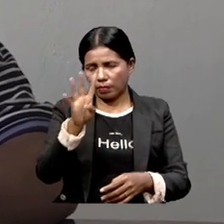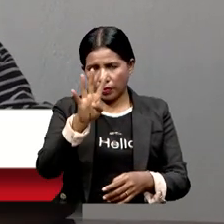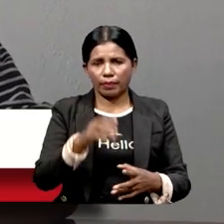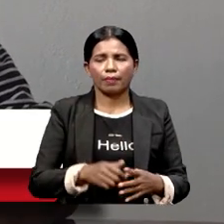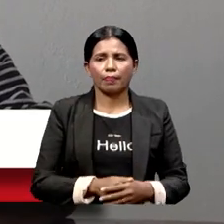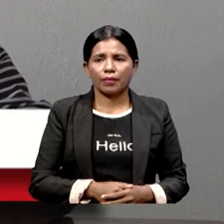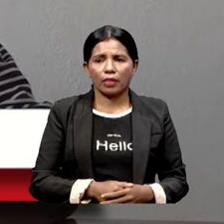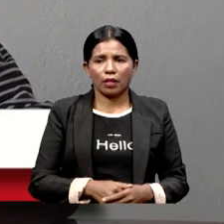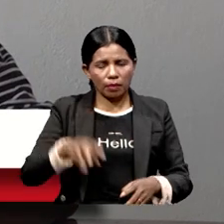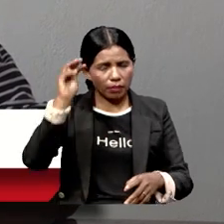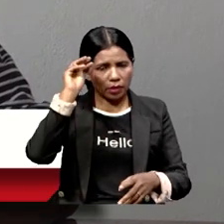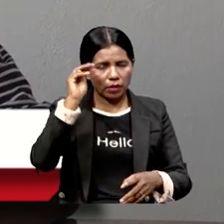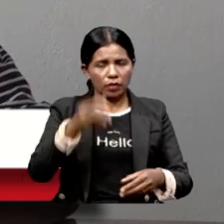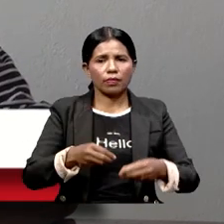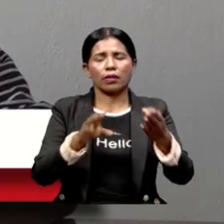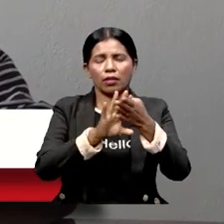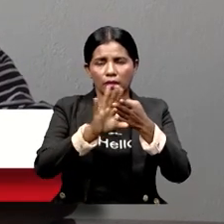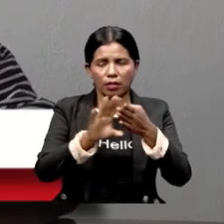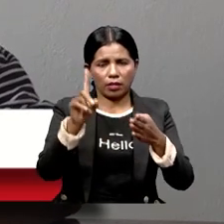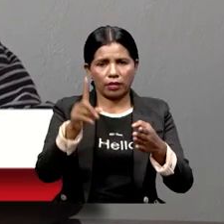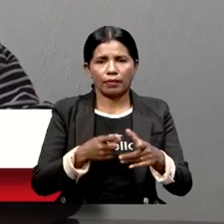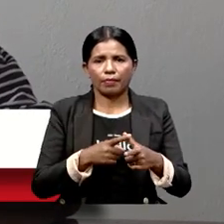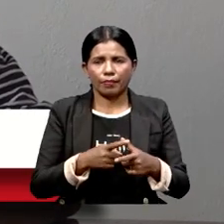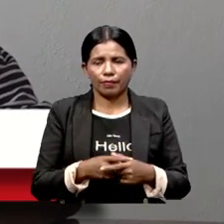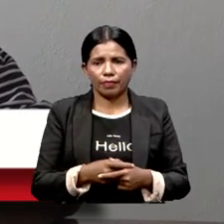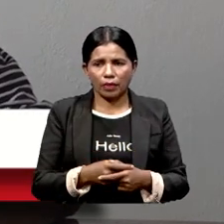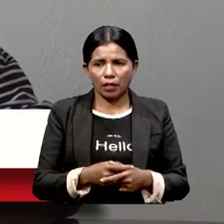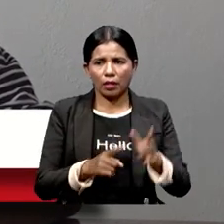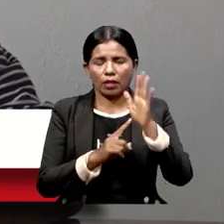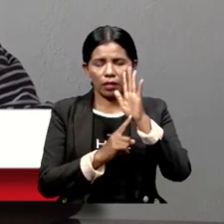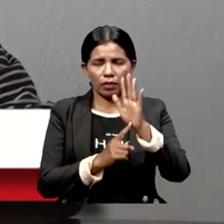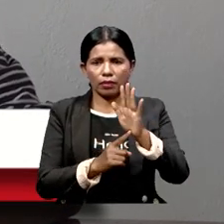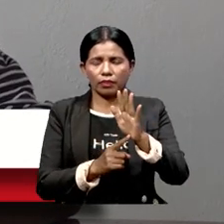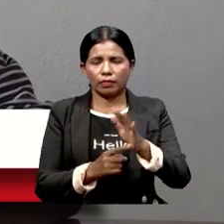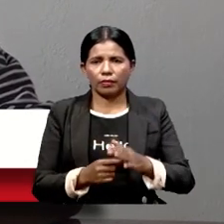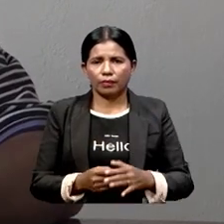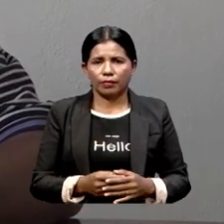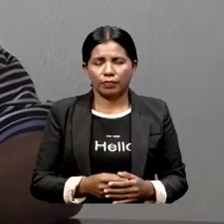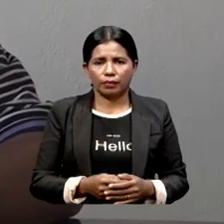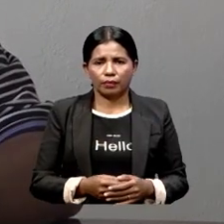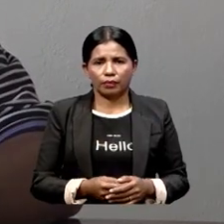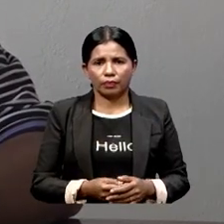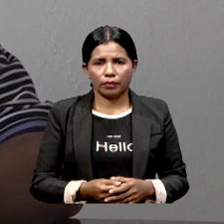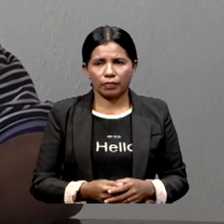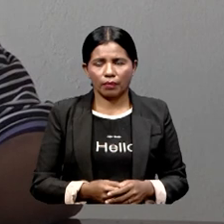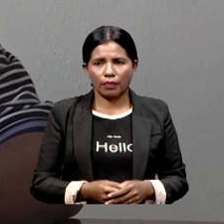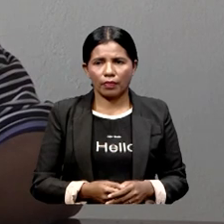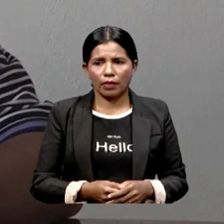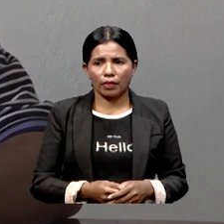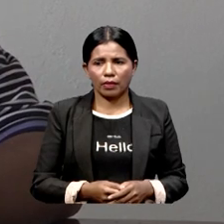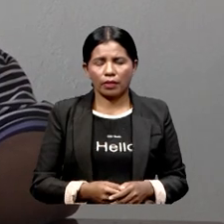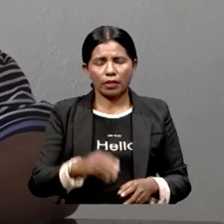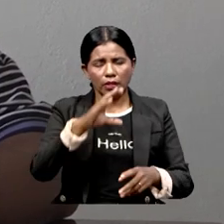março de 2024. E Ministro de Espaço tudo carta na lakung hedala. Lakung do Ministério da Agricultura. Y en Laos hemos